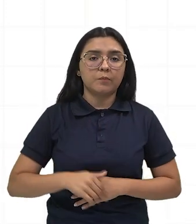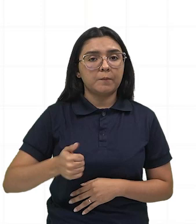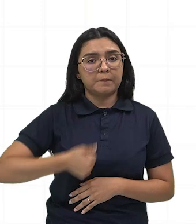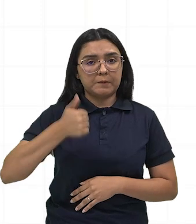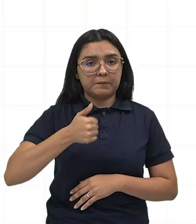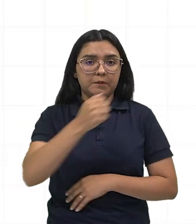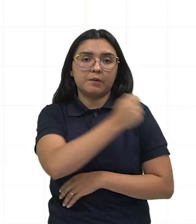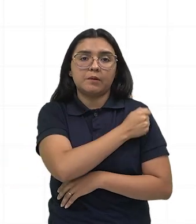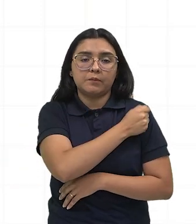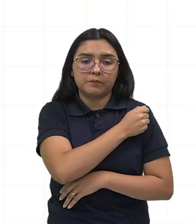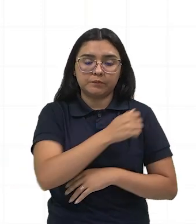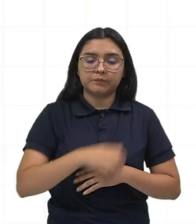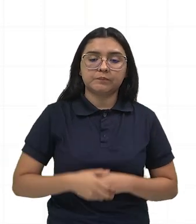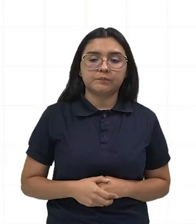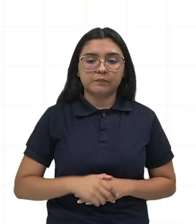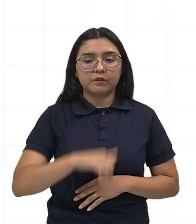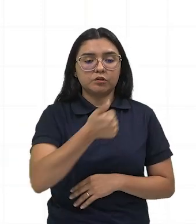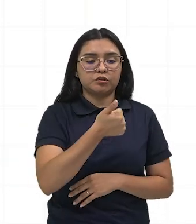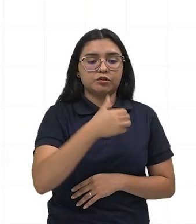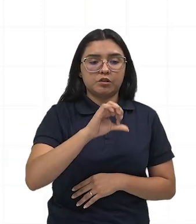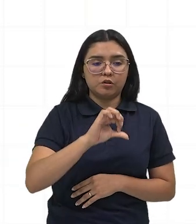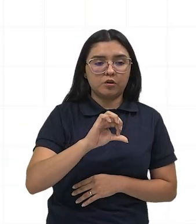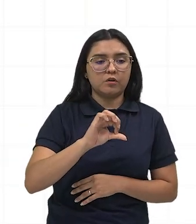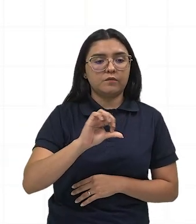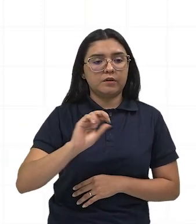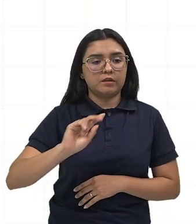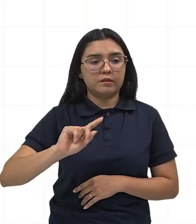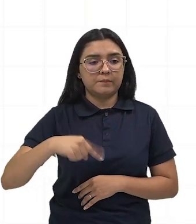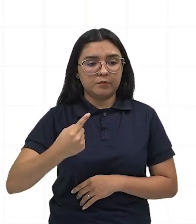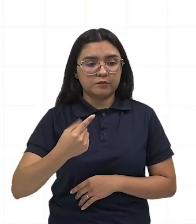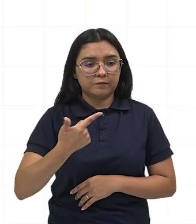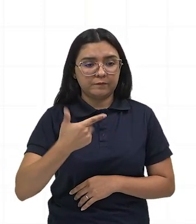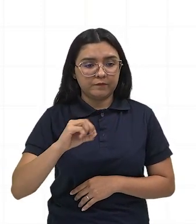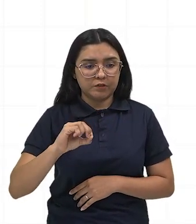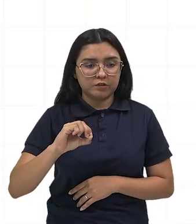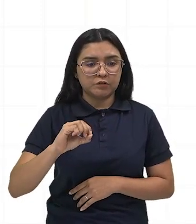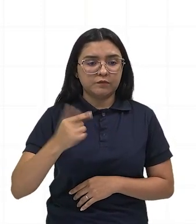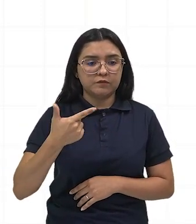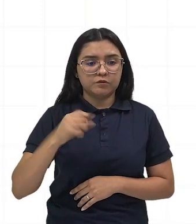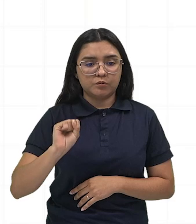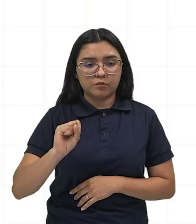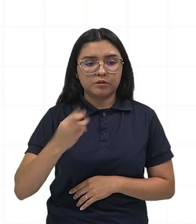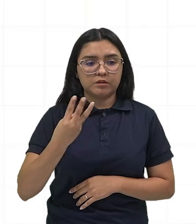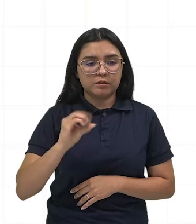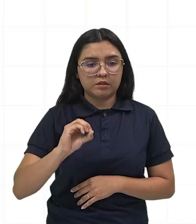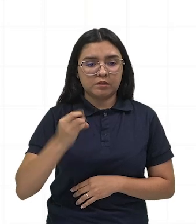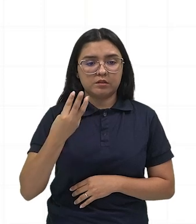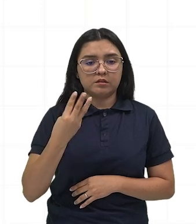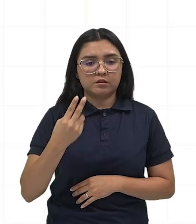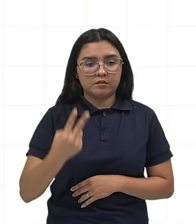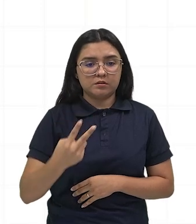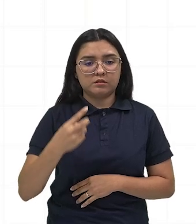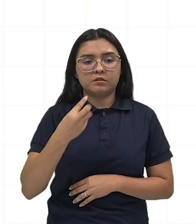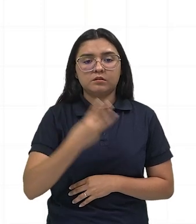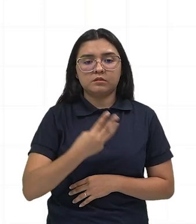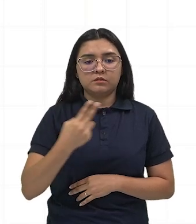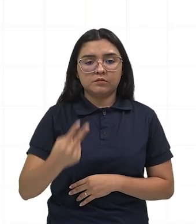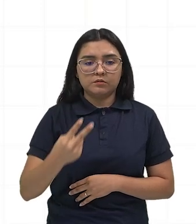aluno, 19. Depois foi o aluno com 20. Depois o com 28. O